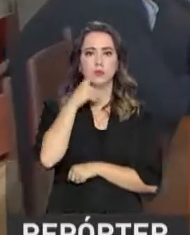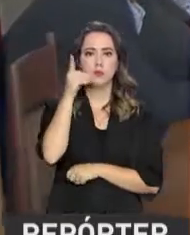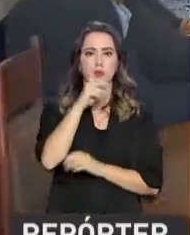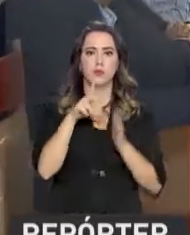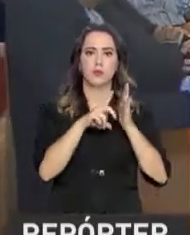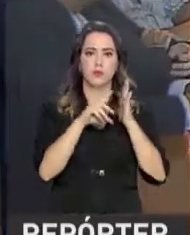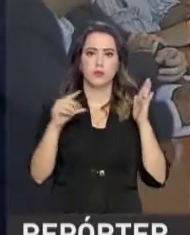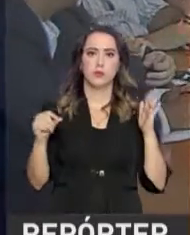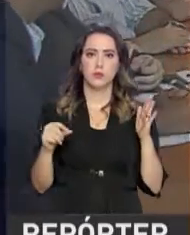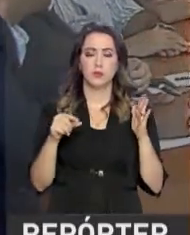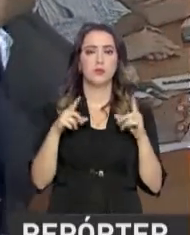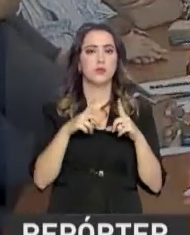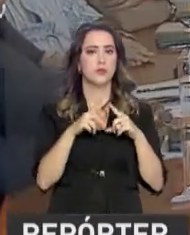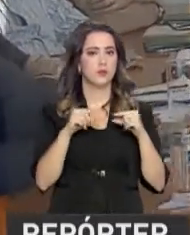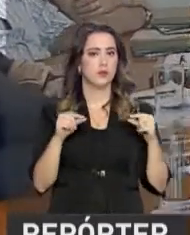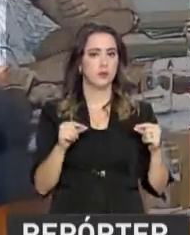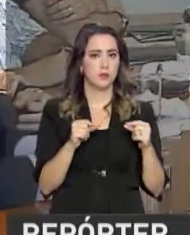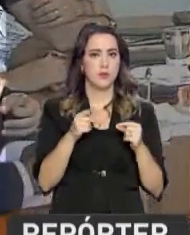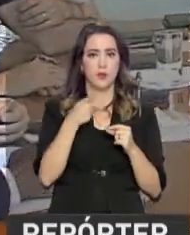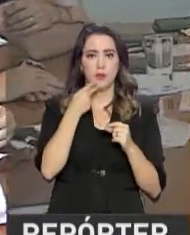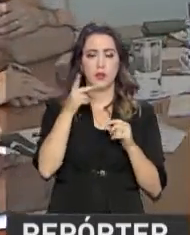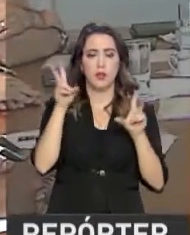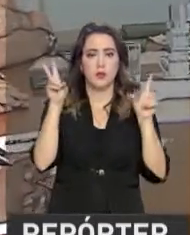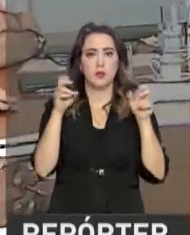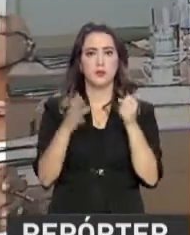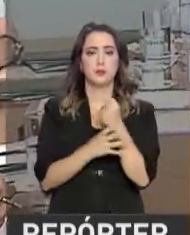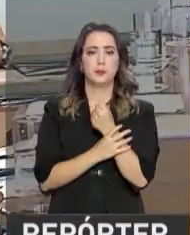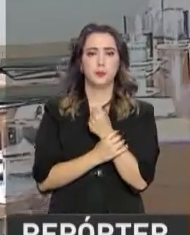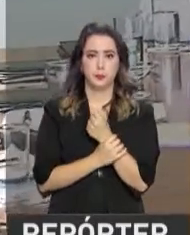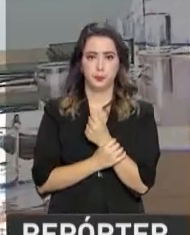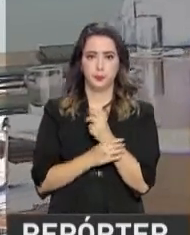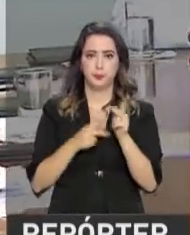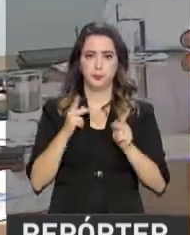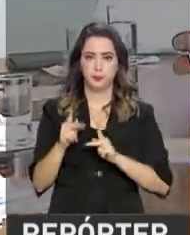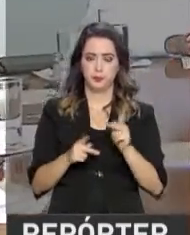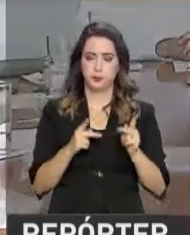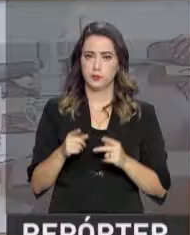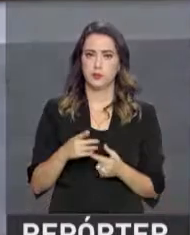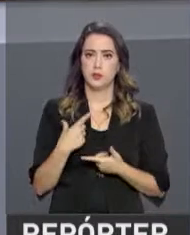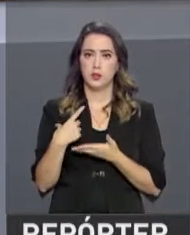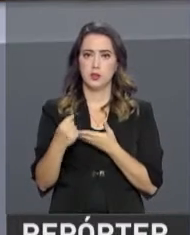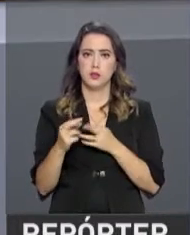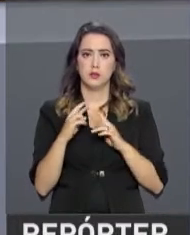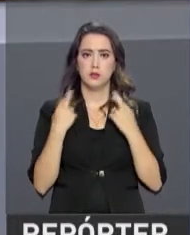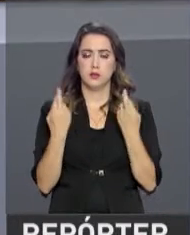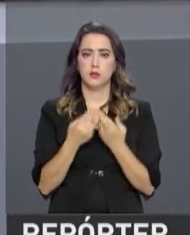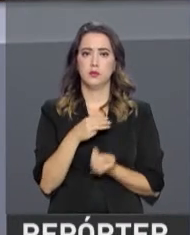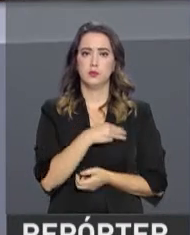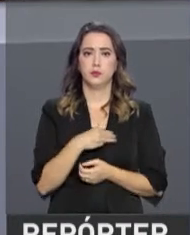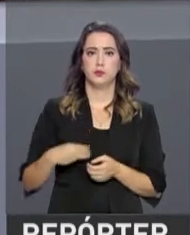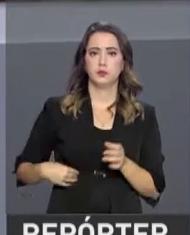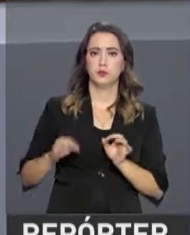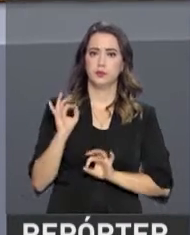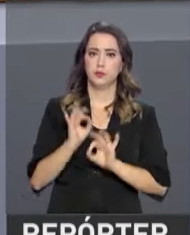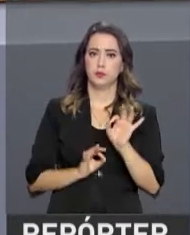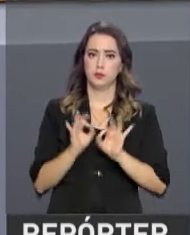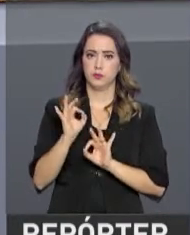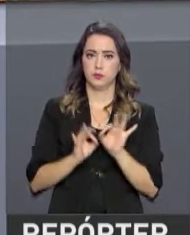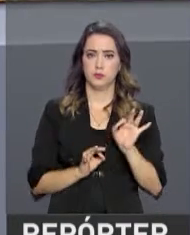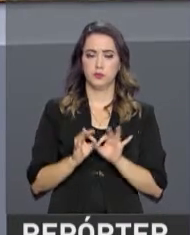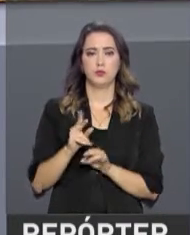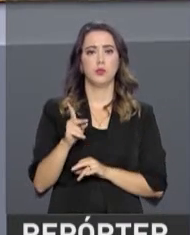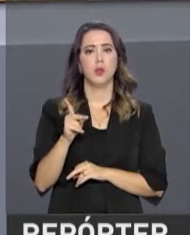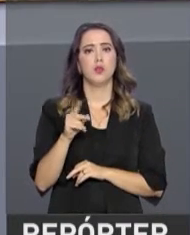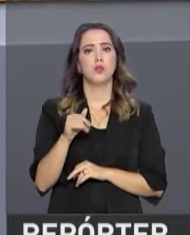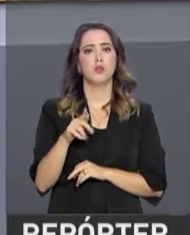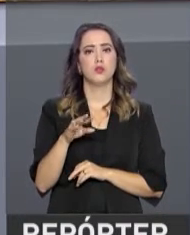no Palácio da Alvorada, em Brasília, para tratar do tema segurança pública. Na saída da reunião, o ministro do Planejamento, Desenvolvimento